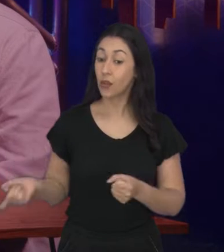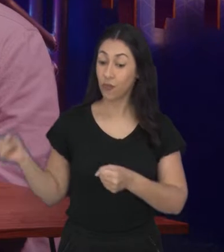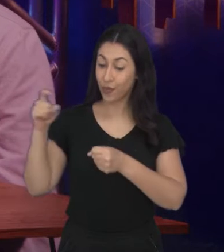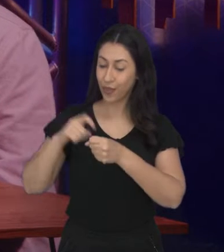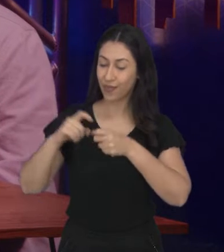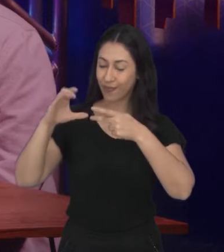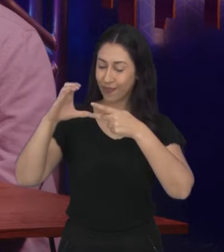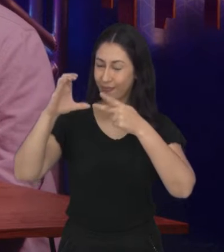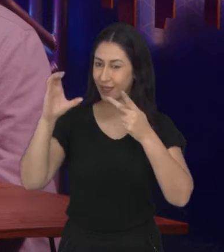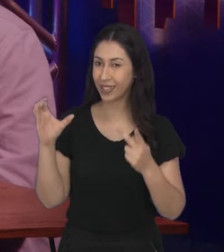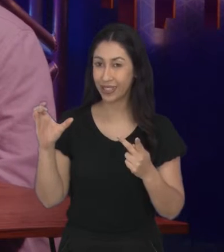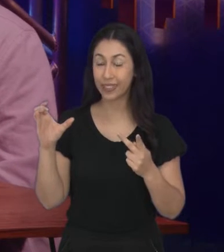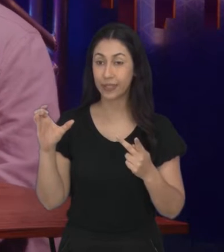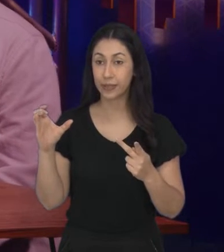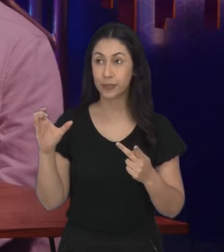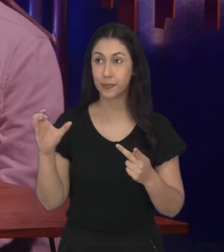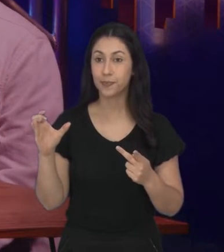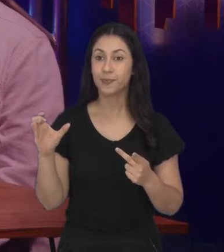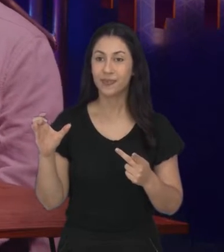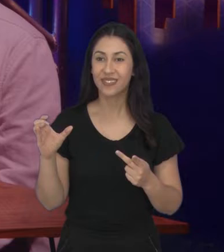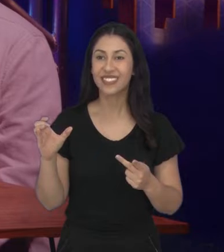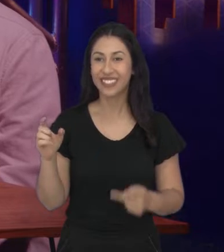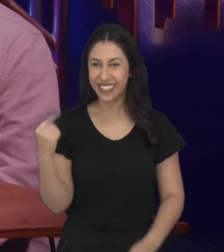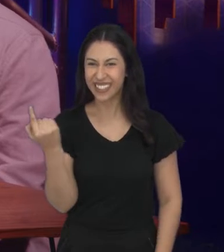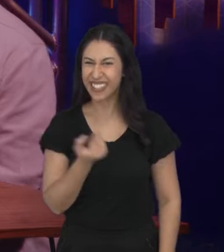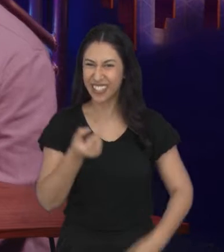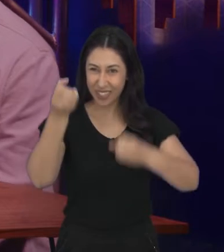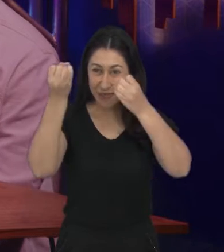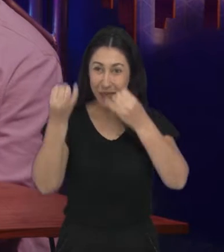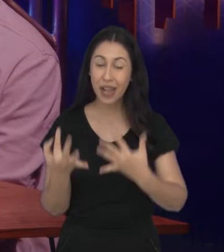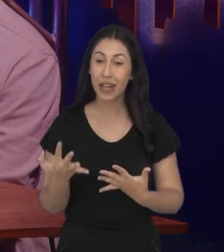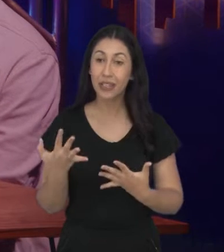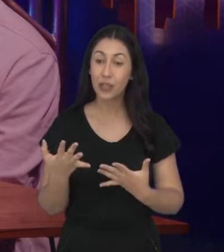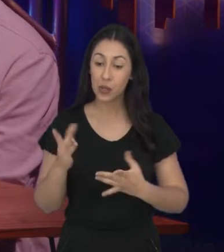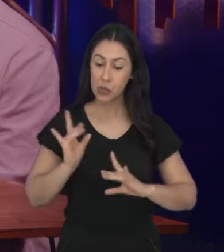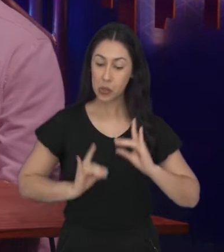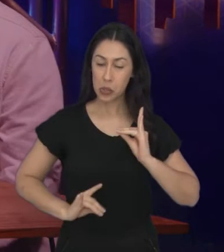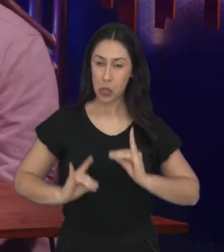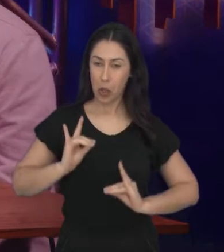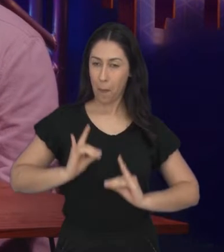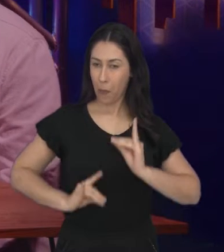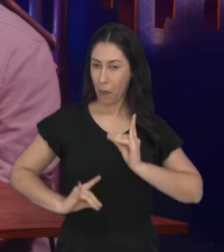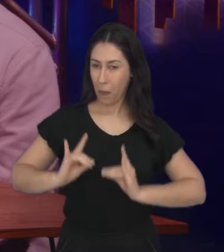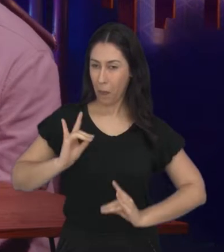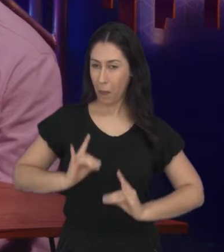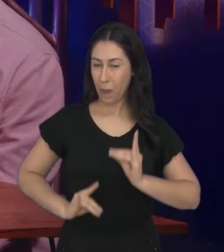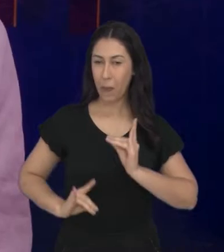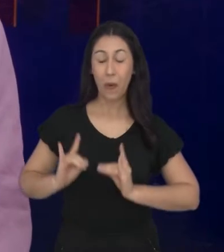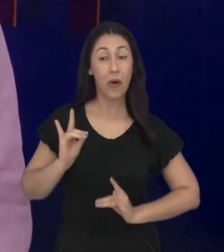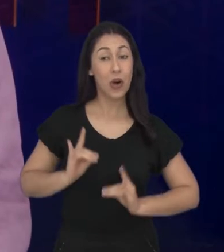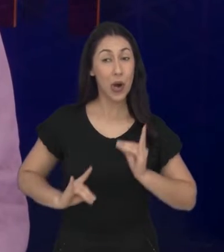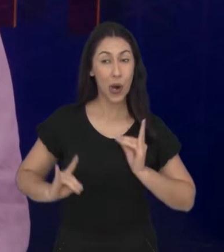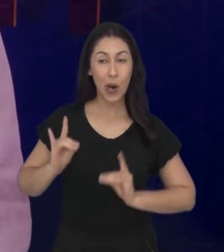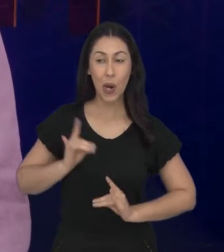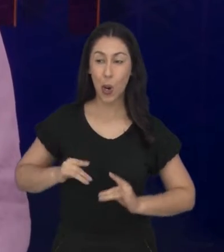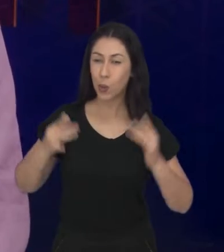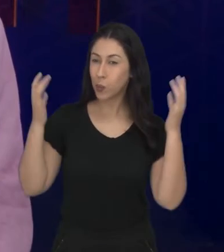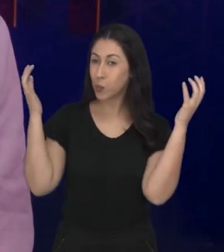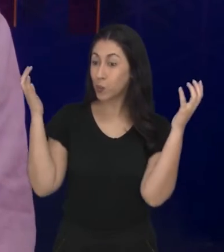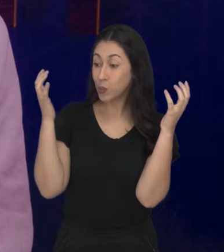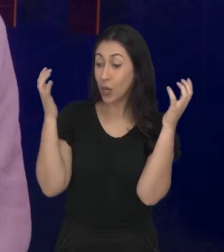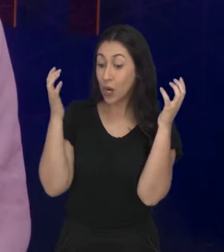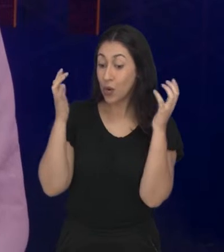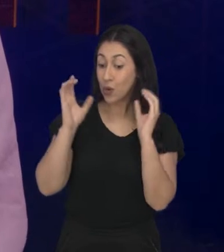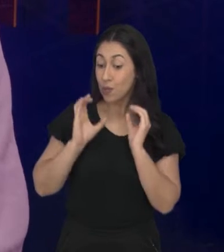De volta, como pode ser, e a gente estava falando aqui sobre os hormônios, né, que influenciam o